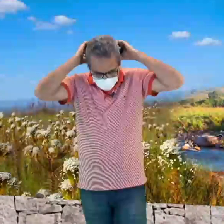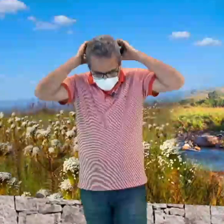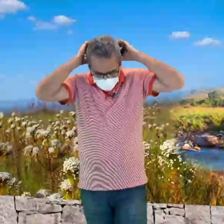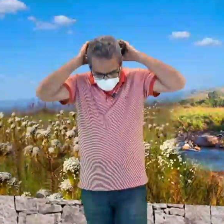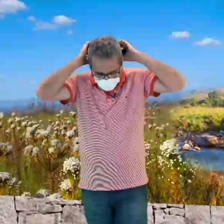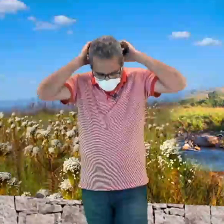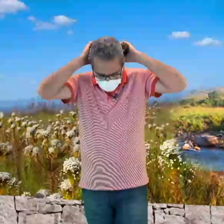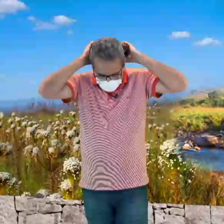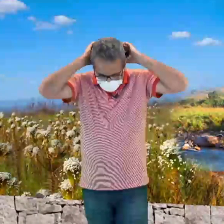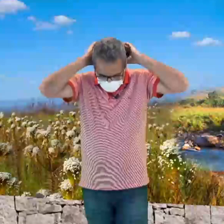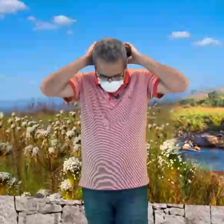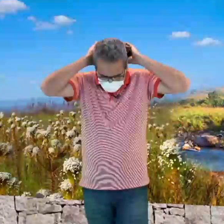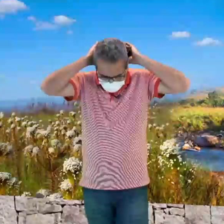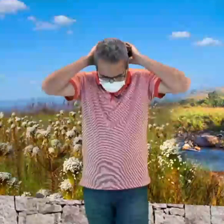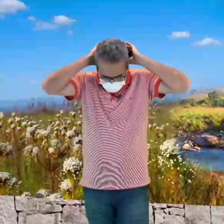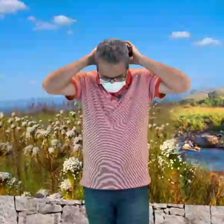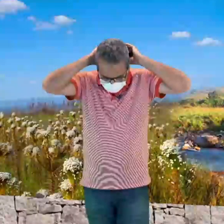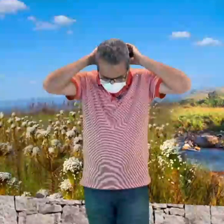Eita, deixa eu ver o nome do filme.